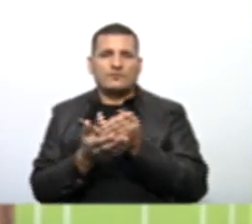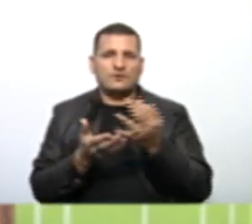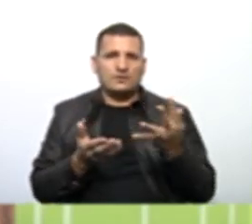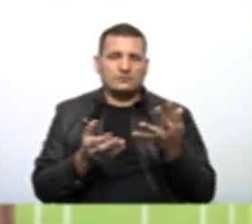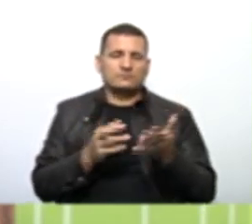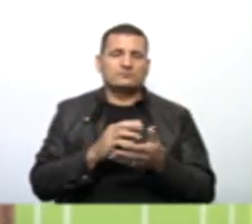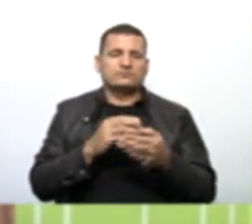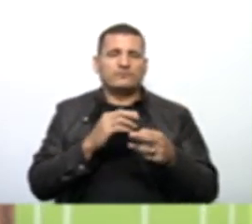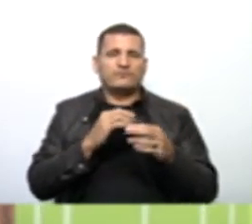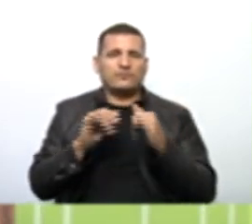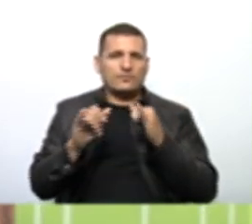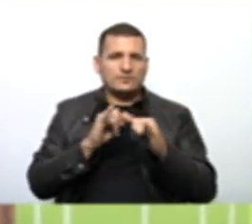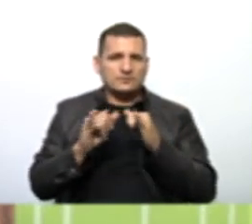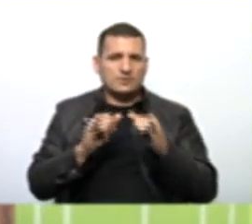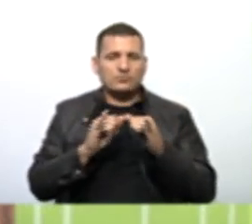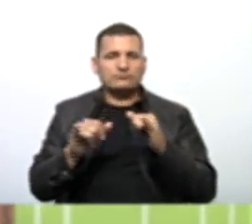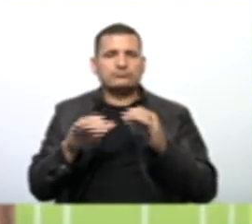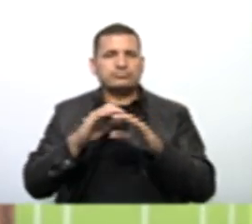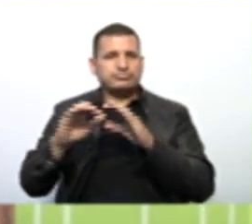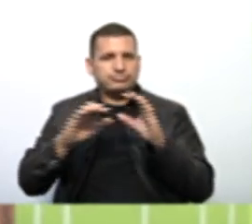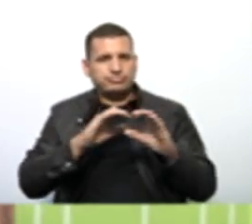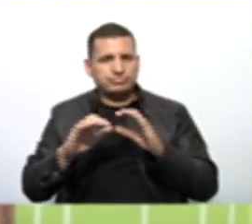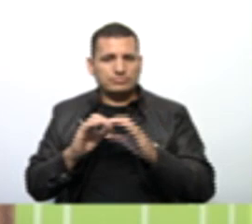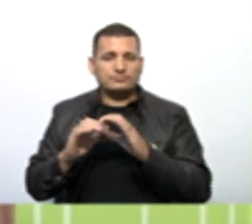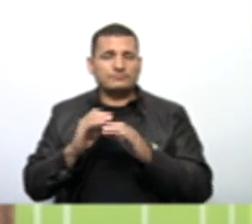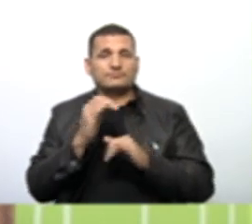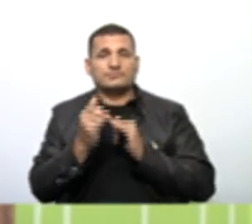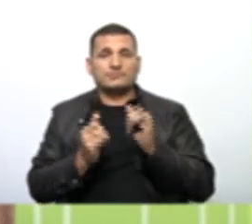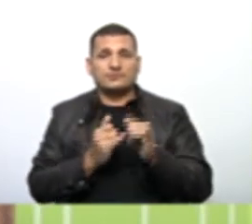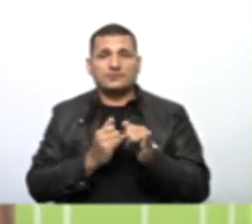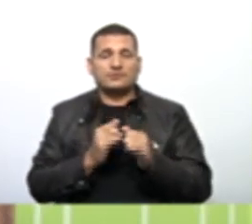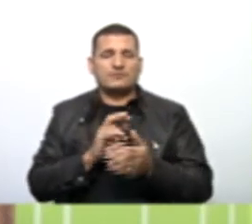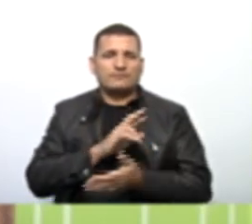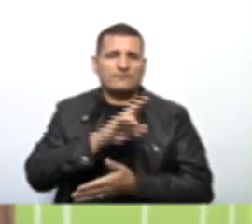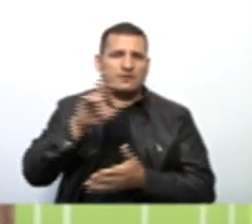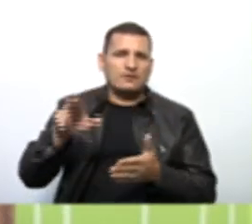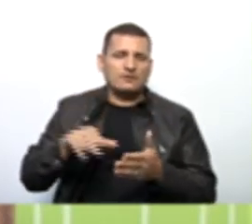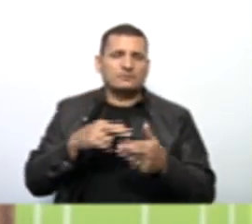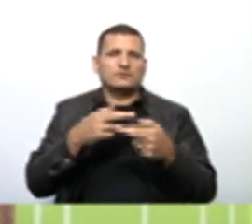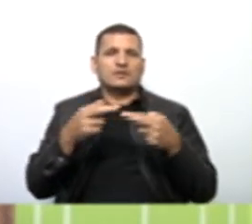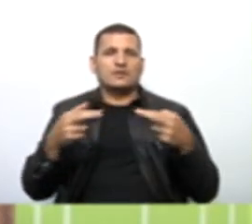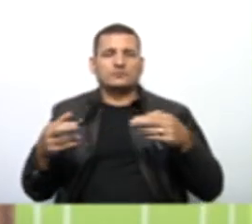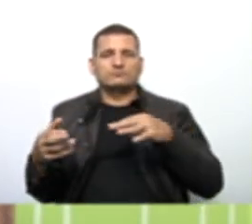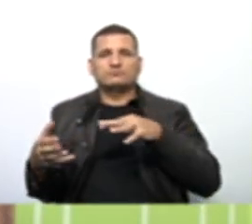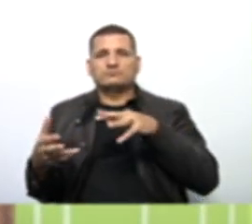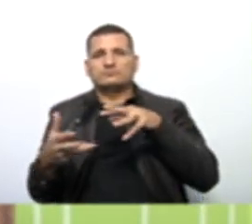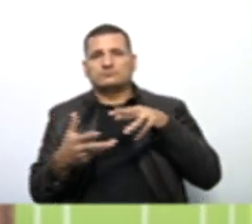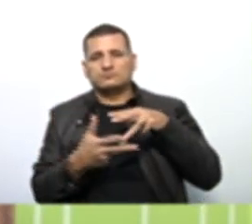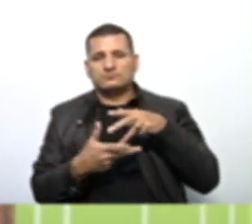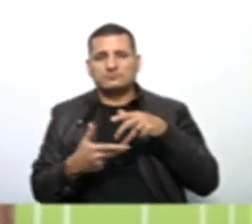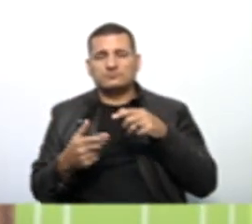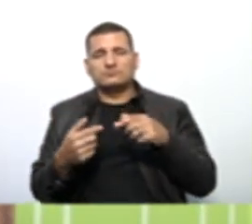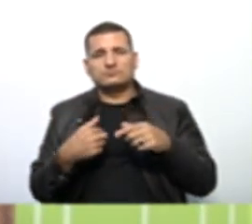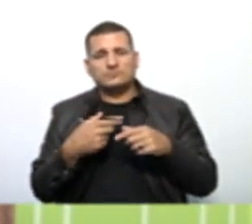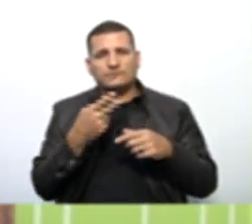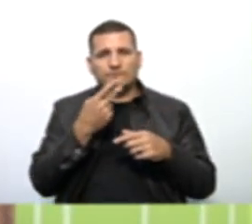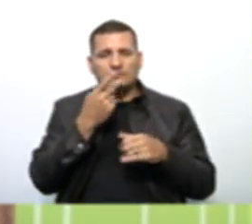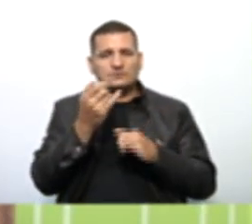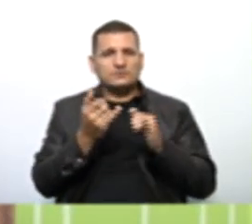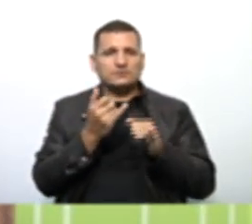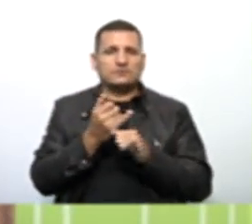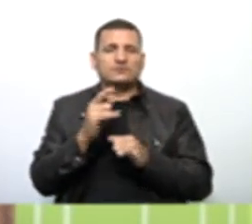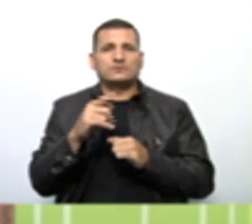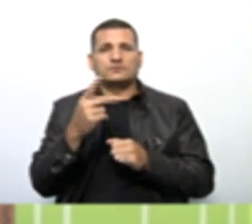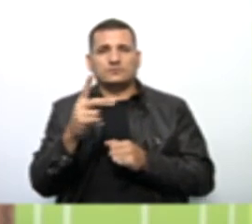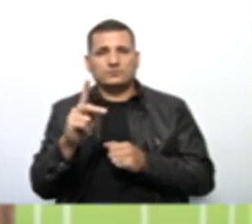internet são várias redes mundiais se comunicando então quando eu falo de internet informa comunicação que você tem que ver na sua